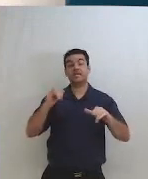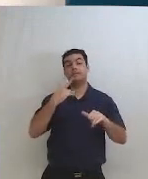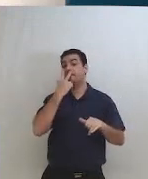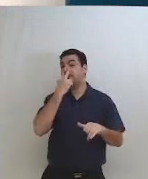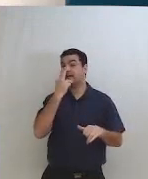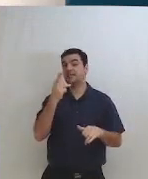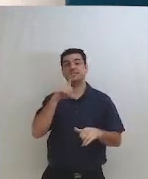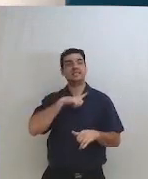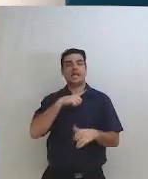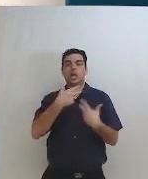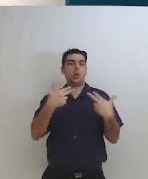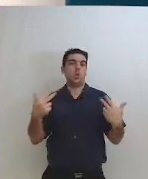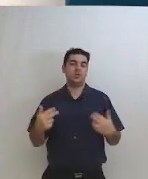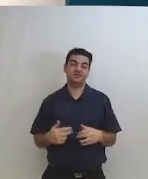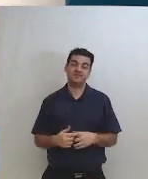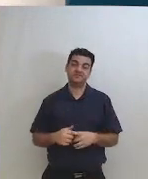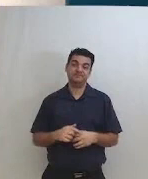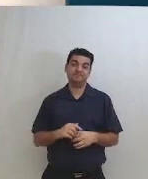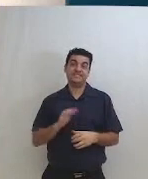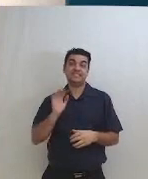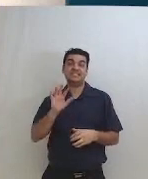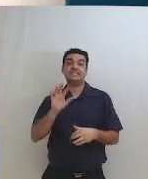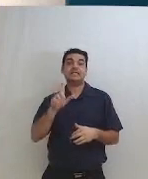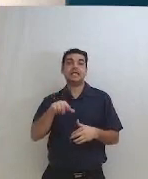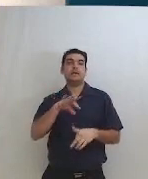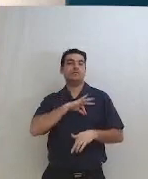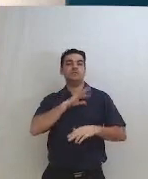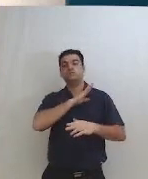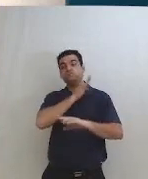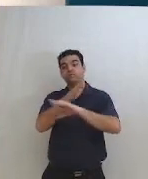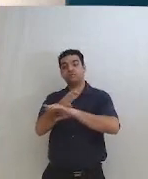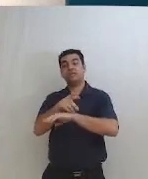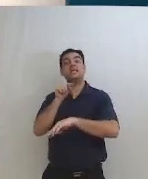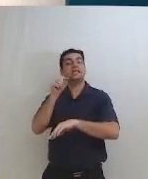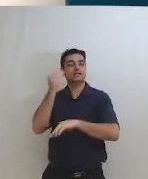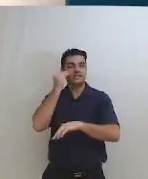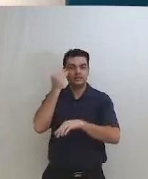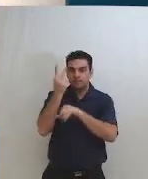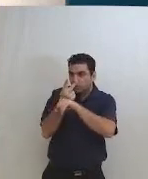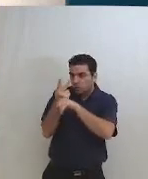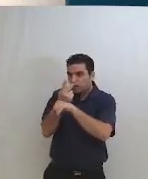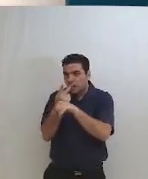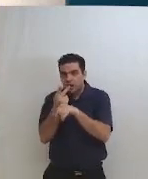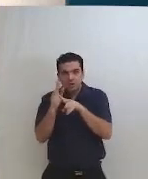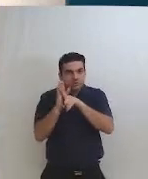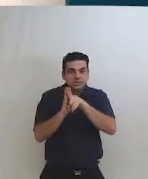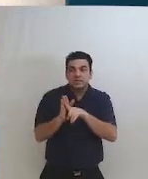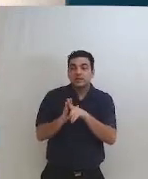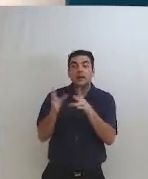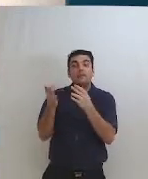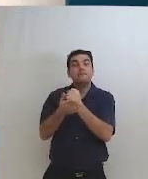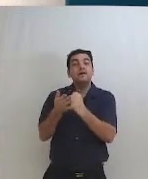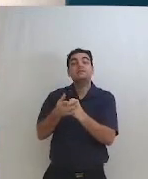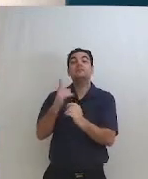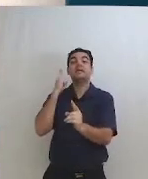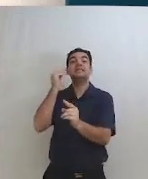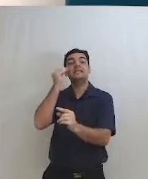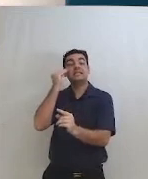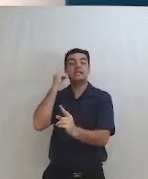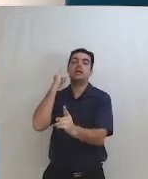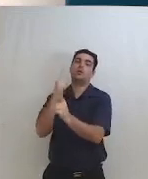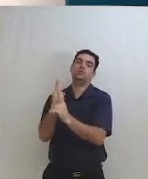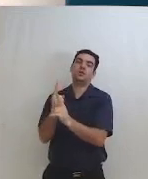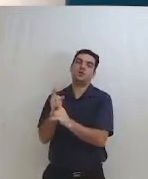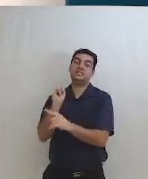que enseja a ação policial, que tem o dever de promover diligências investigatórias preliminares para averiguar a veracidade das